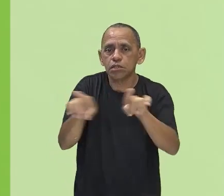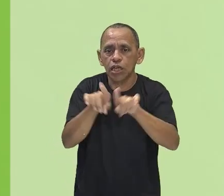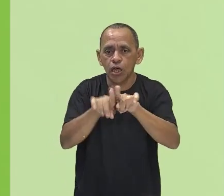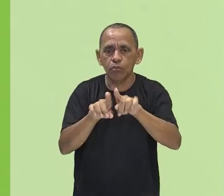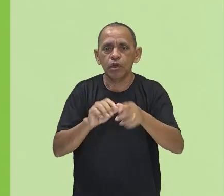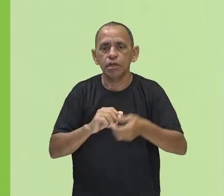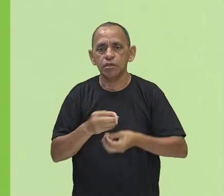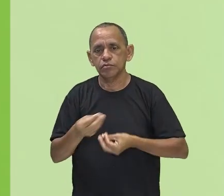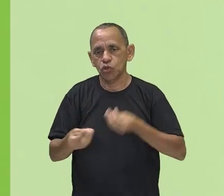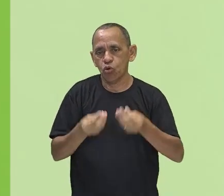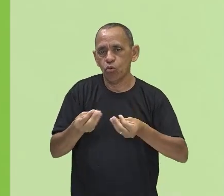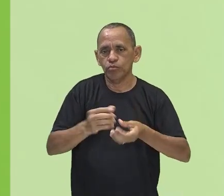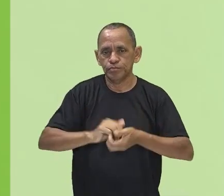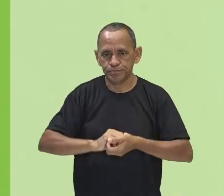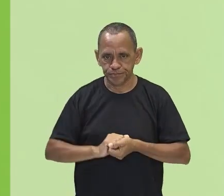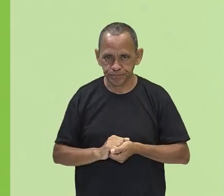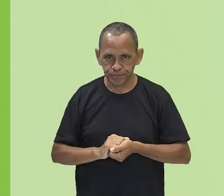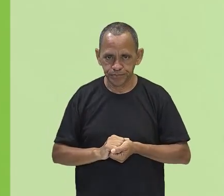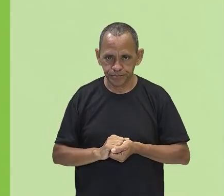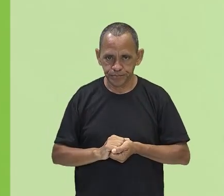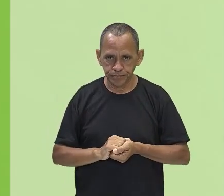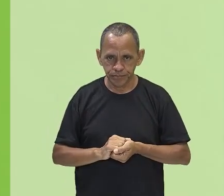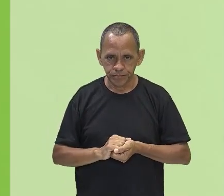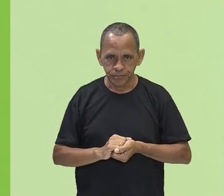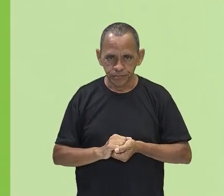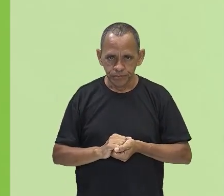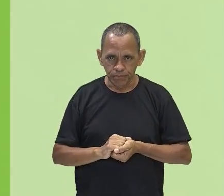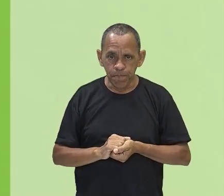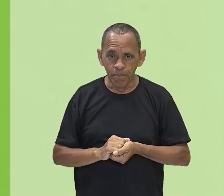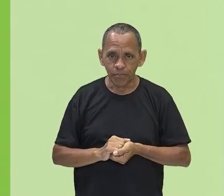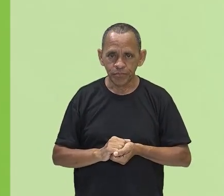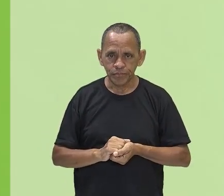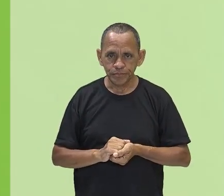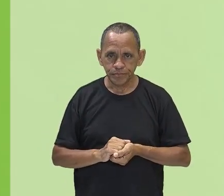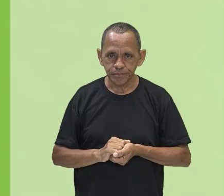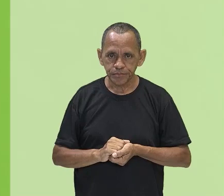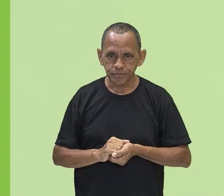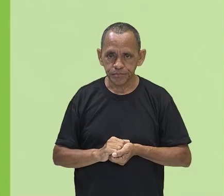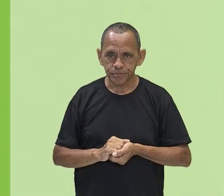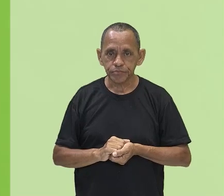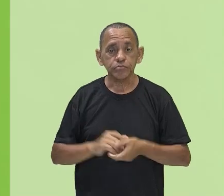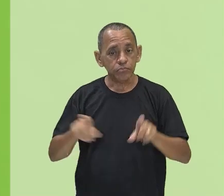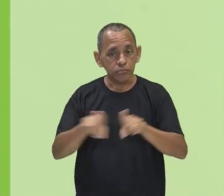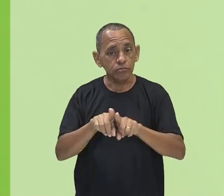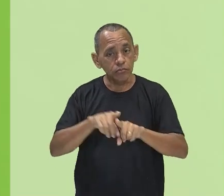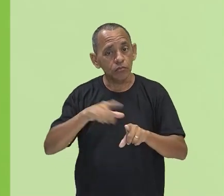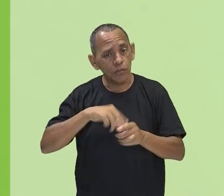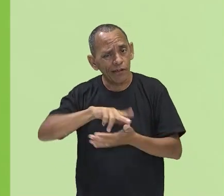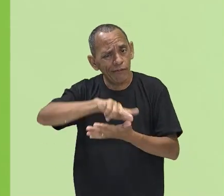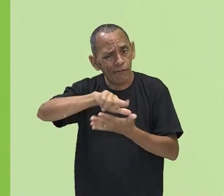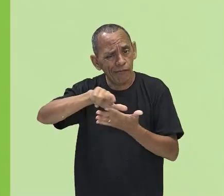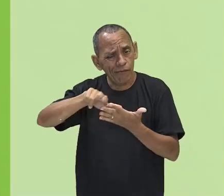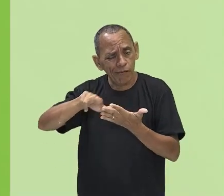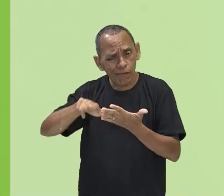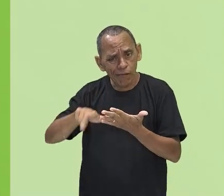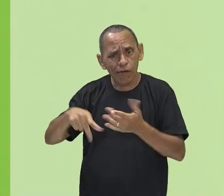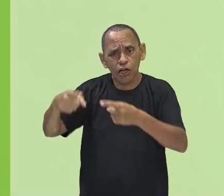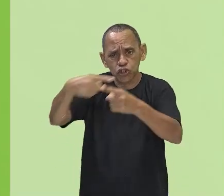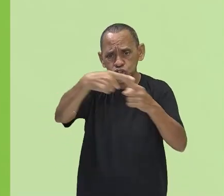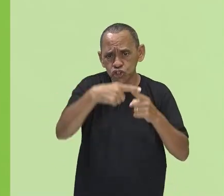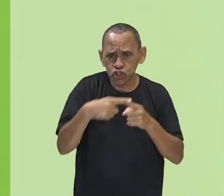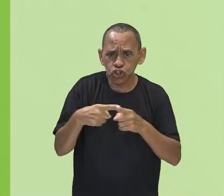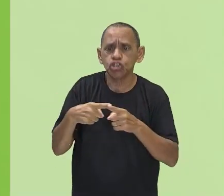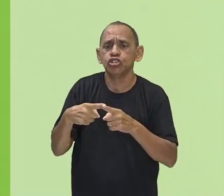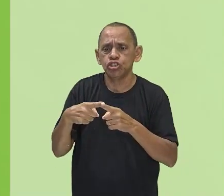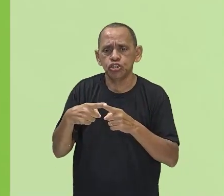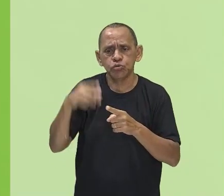ali nos seus olhos, tudo bem? Então, nós temos aí uma gama de lentes e as lentes vão funcionar como um meio refrator, tá